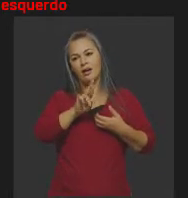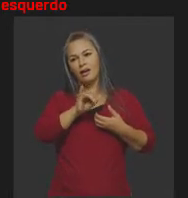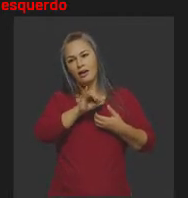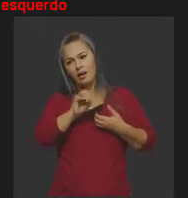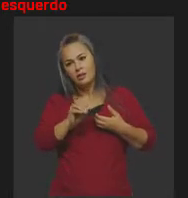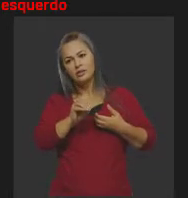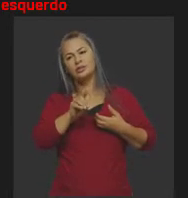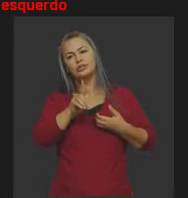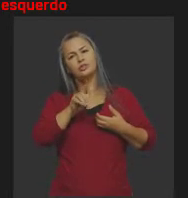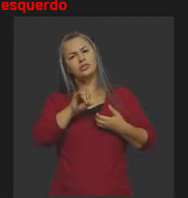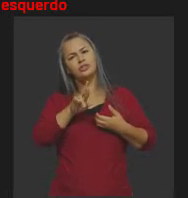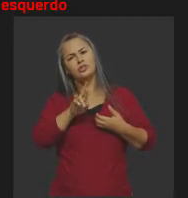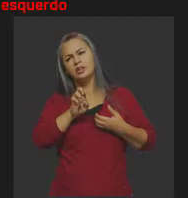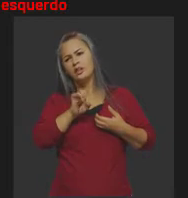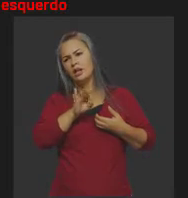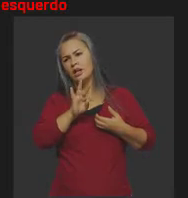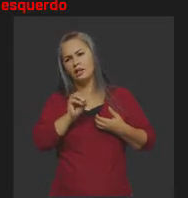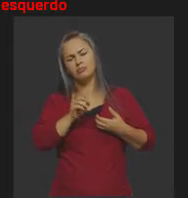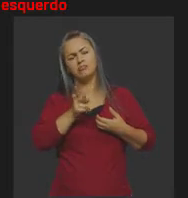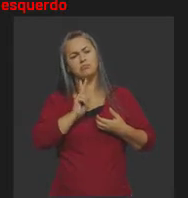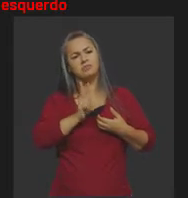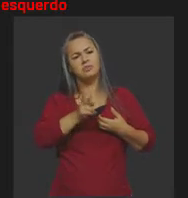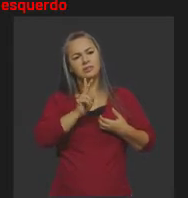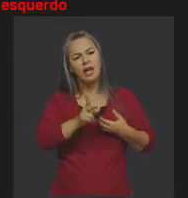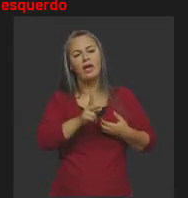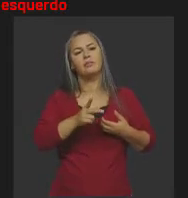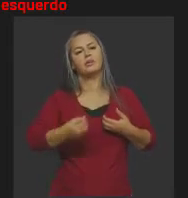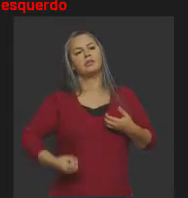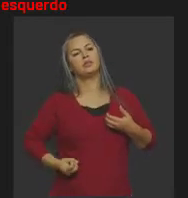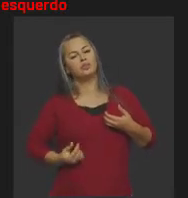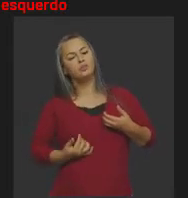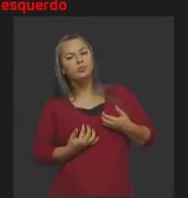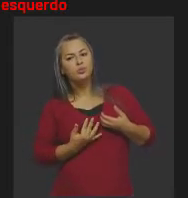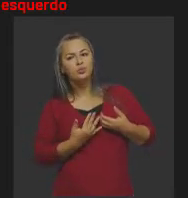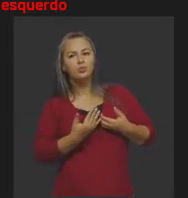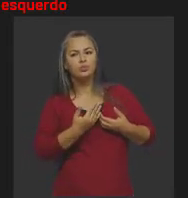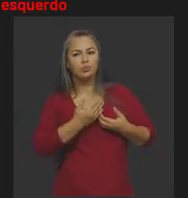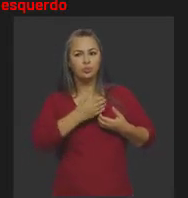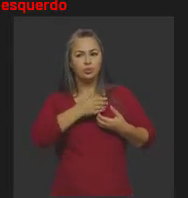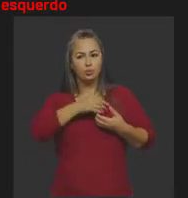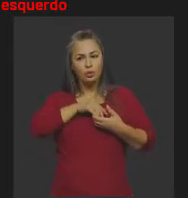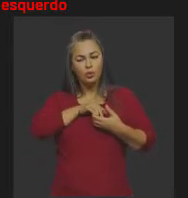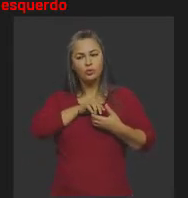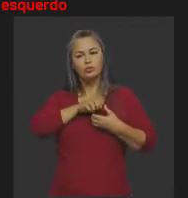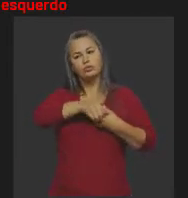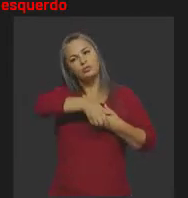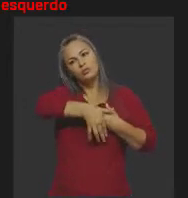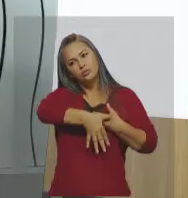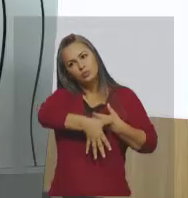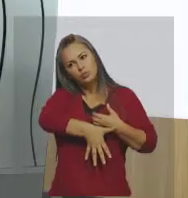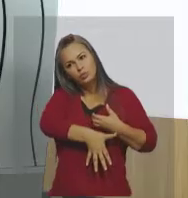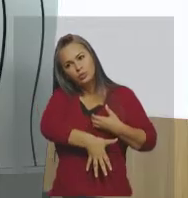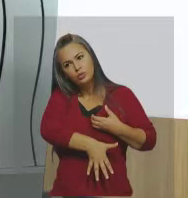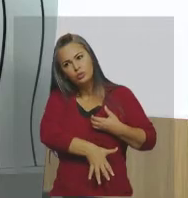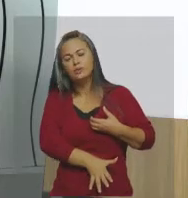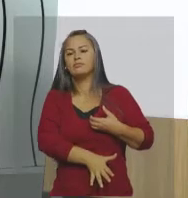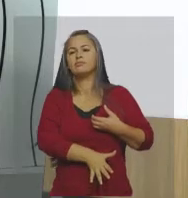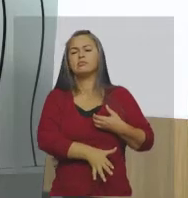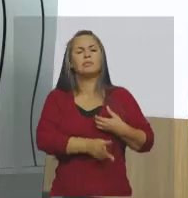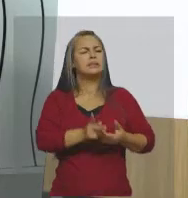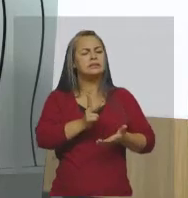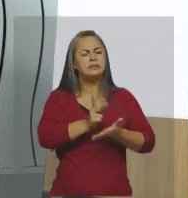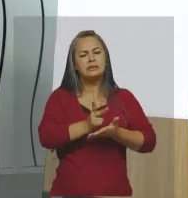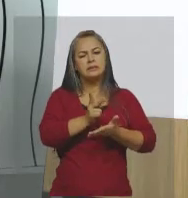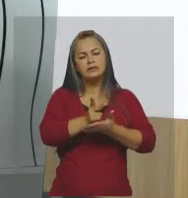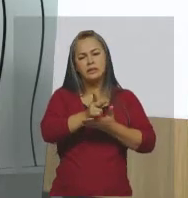seguir esse caminho. Esse aí é um esquema, você pode fazer apenas com palavras, círculos, quadrados, e vai ficar, pode